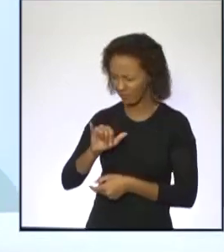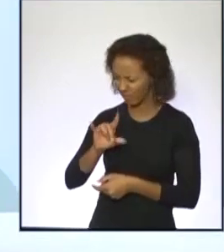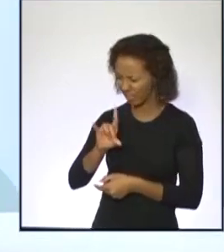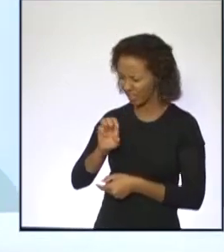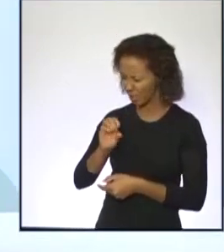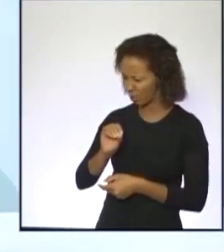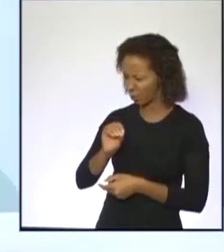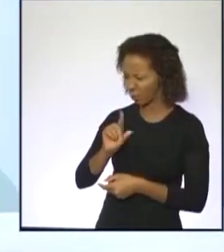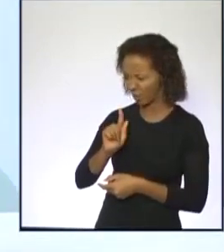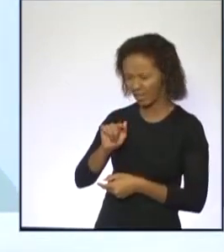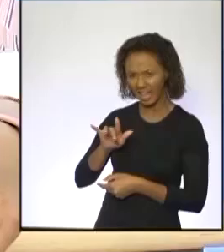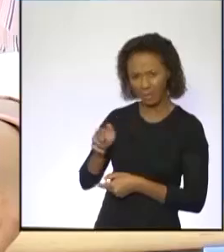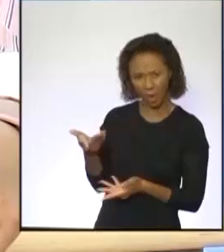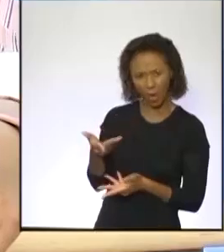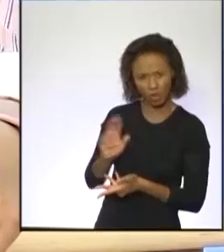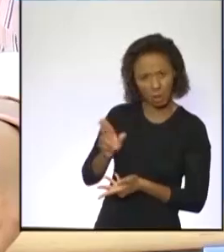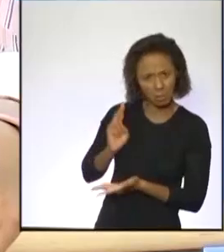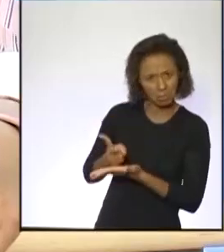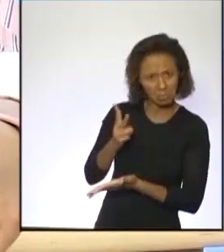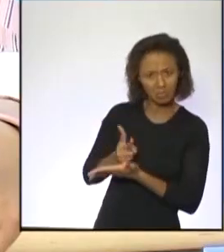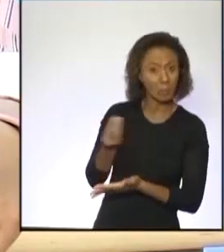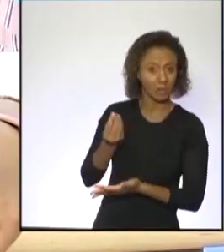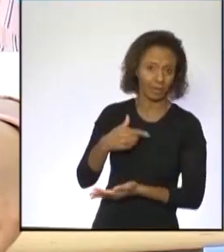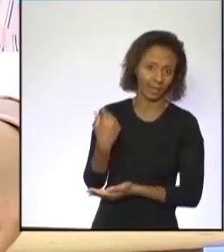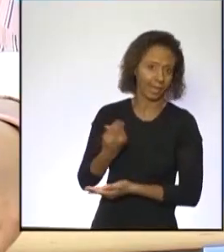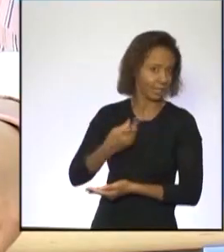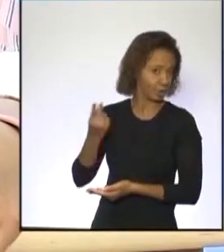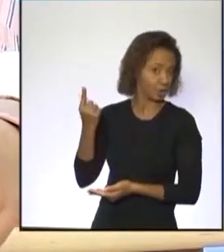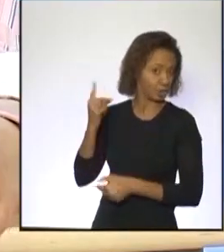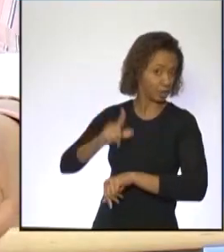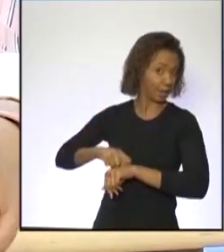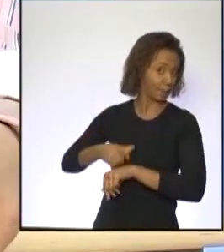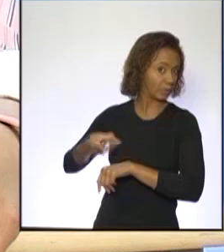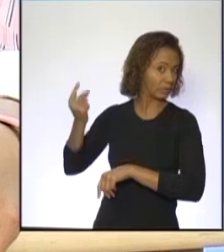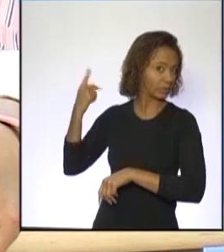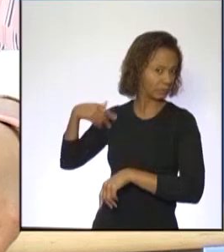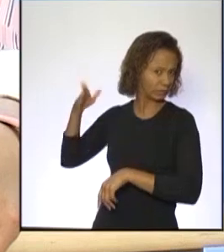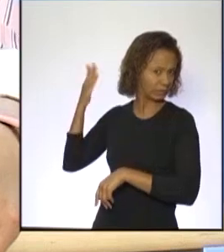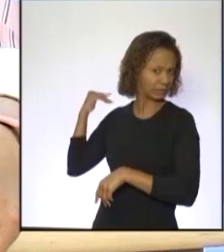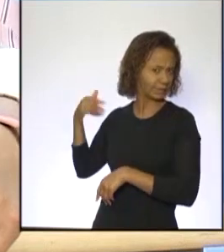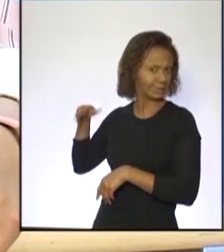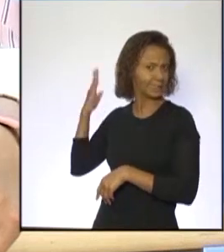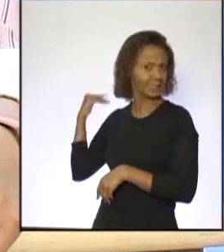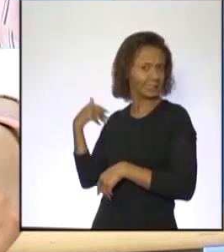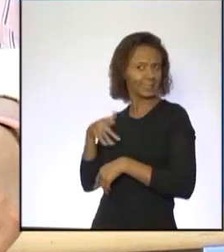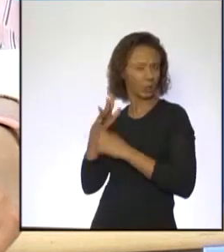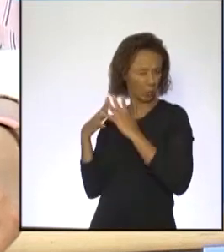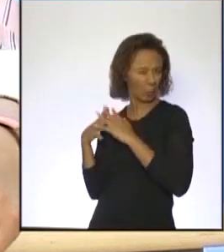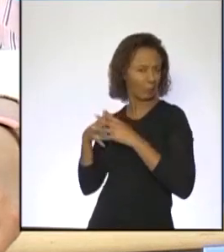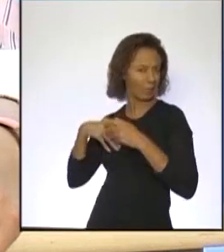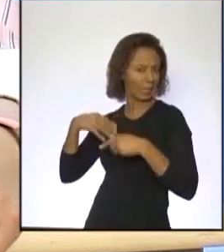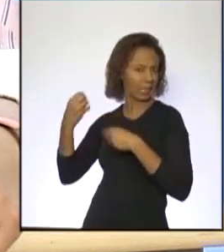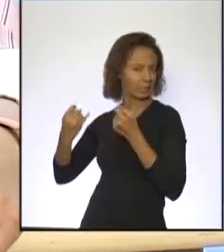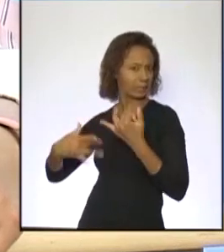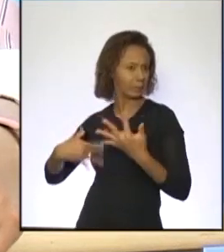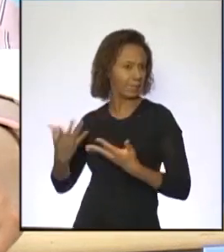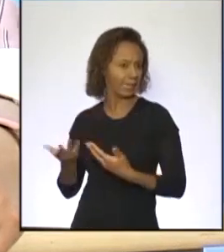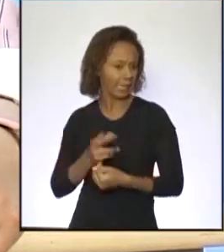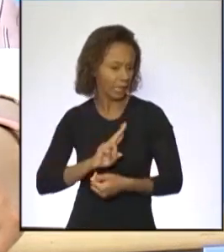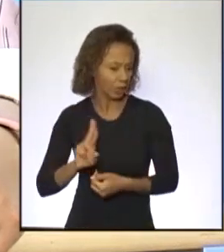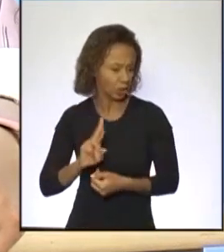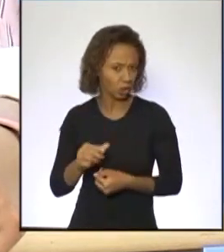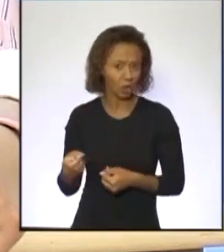né? sim, sim, sim. É, porque a gente já é de uma época De uma época passada meio, e não é é? meio Os meninos complicada a devem situação. saber aí,